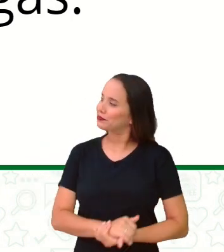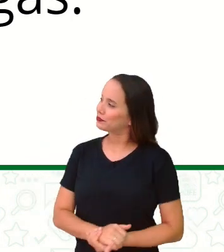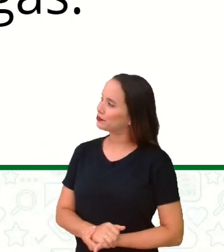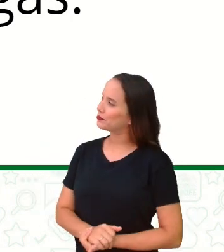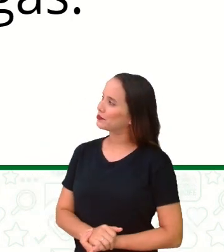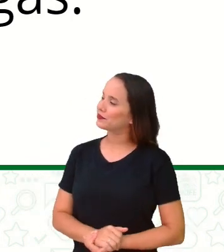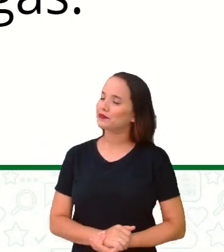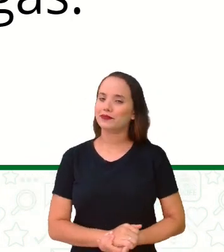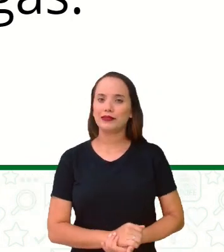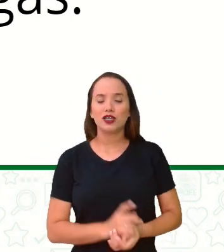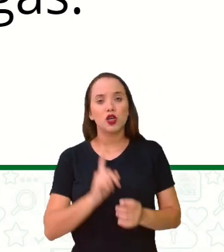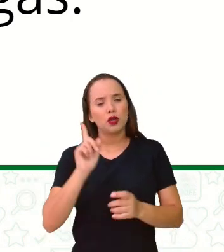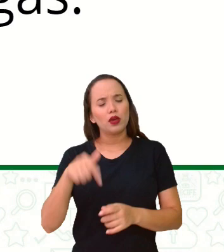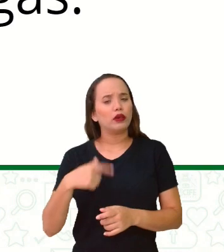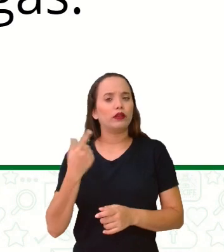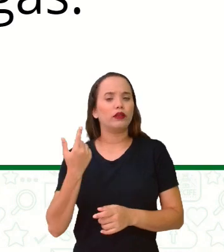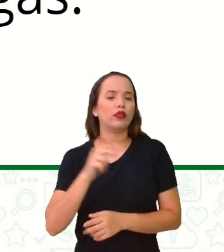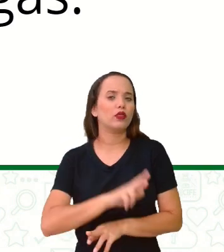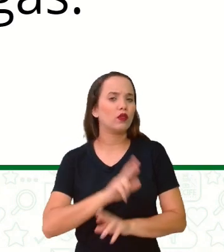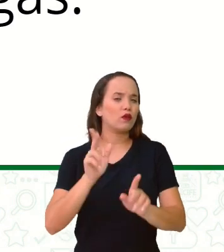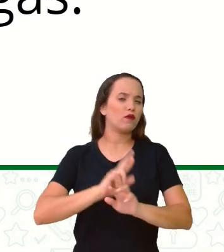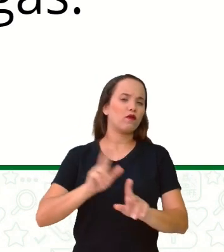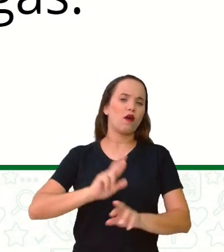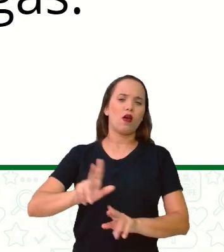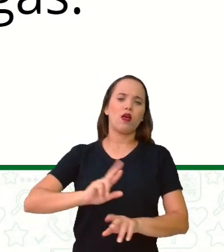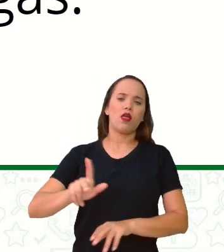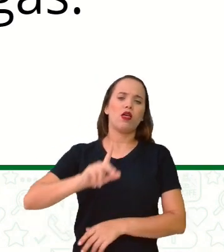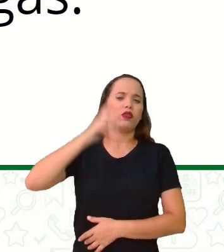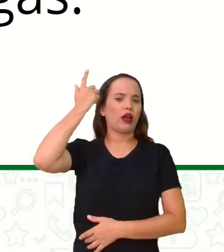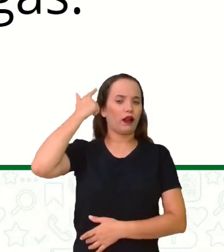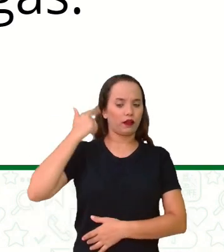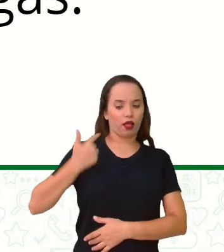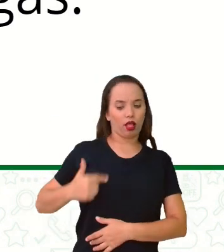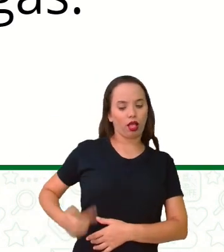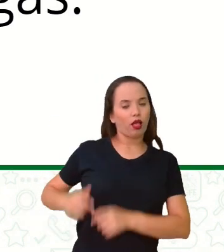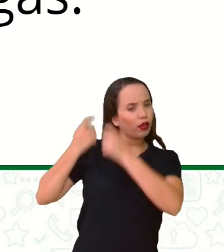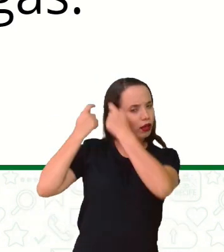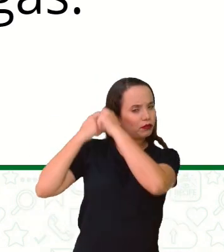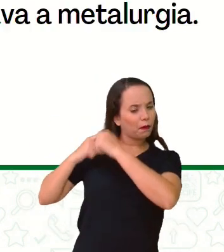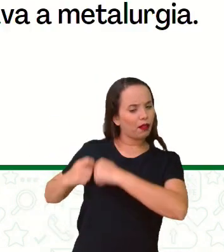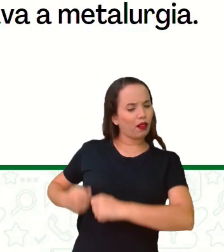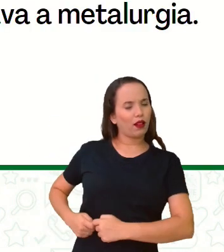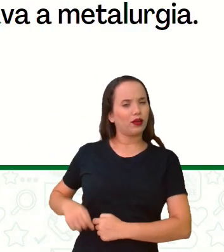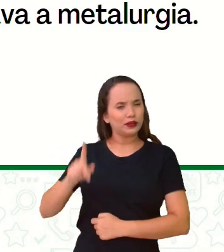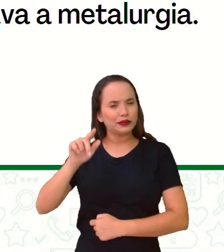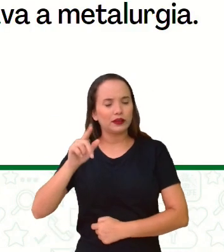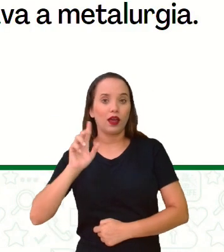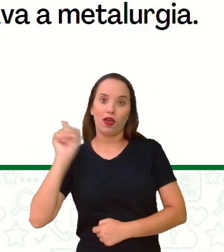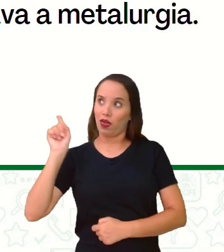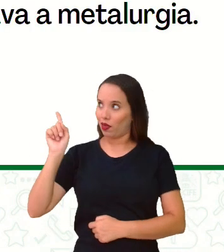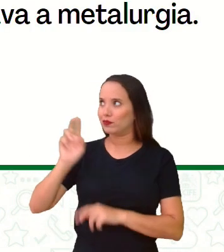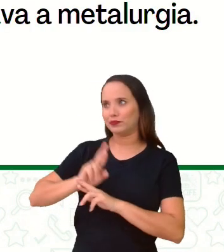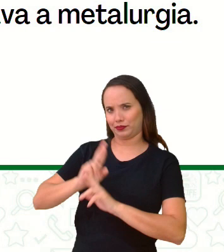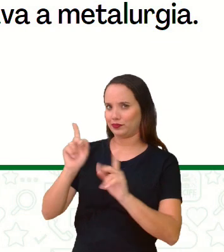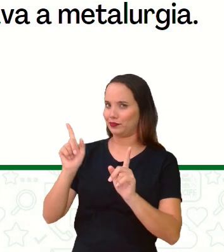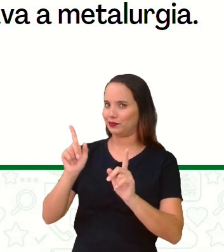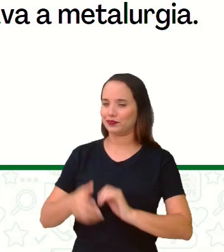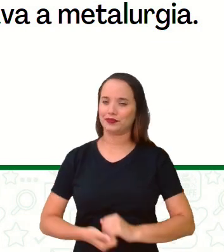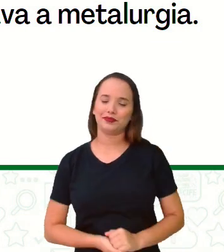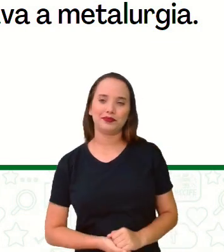sem ser aquelas pendidas, são aquelas que são feitas ao longo da cabeça. Ela toda bonita aí no penteado